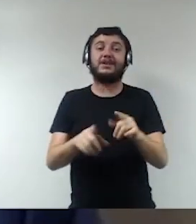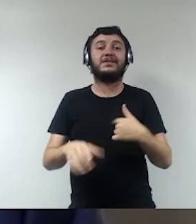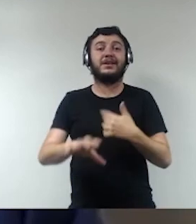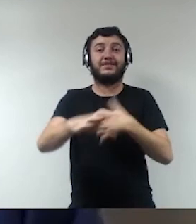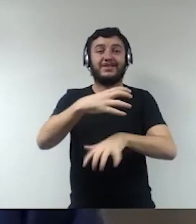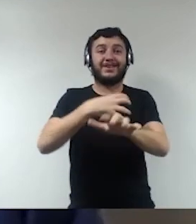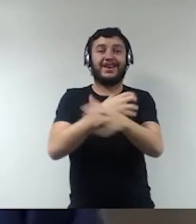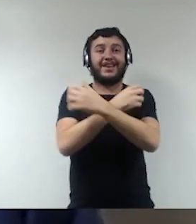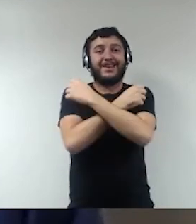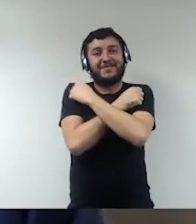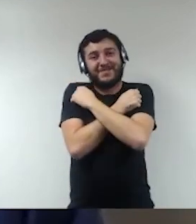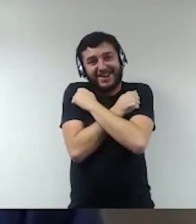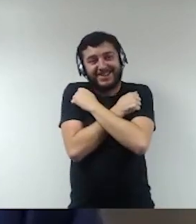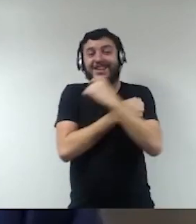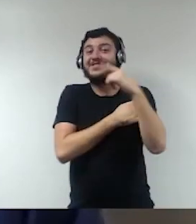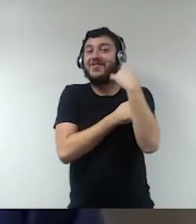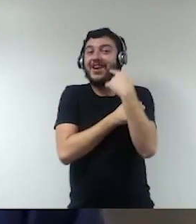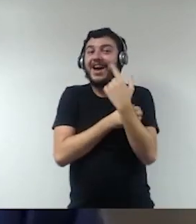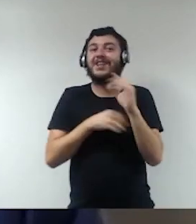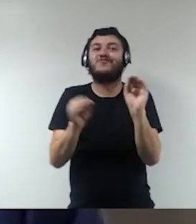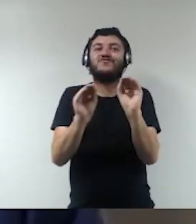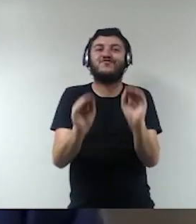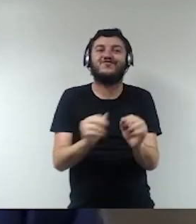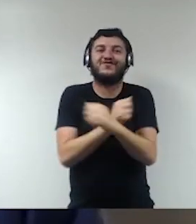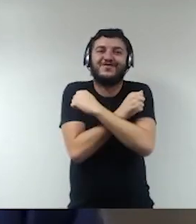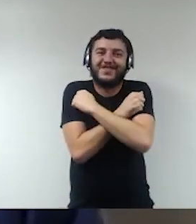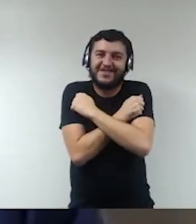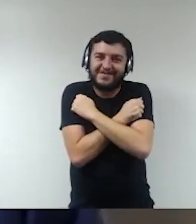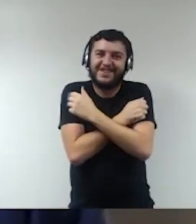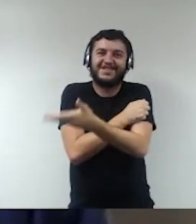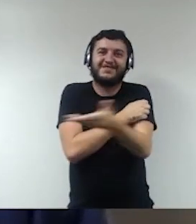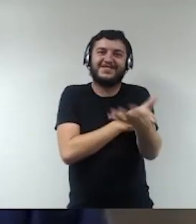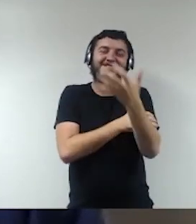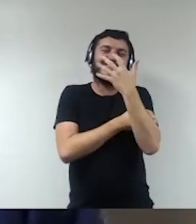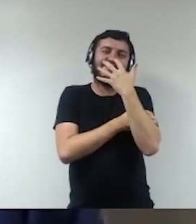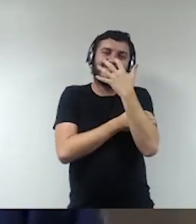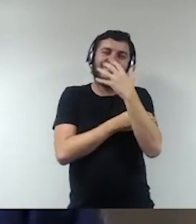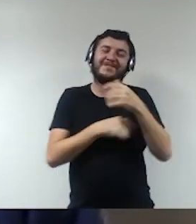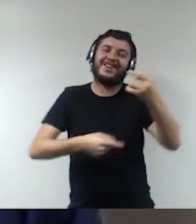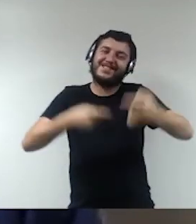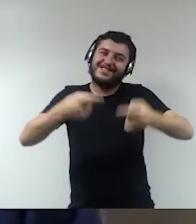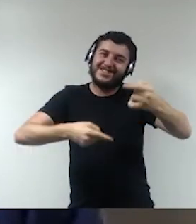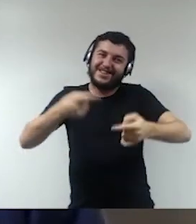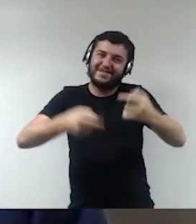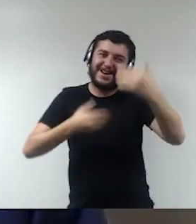abraçados. Um abraço a todos os advogados e todos que assistiram esse painel. Um abraço.